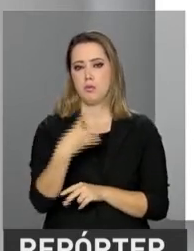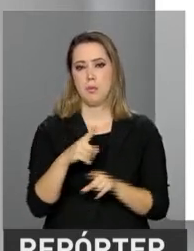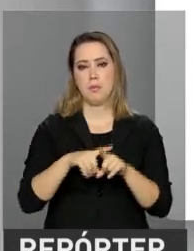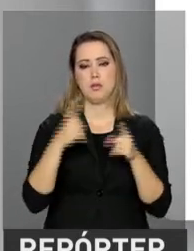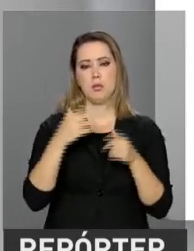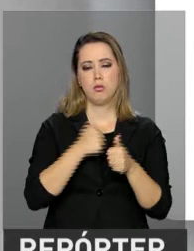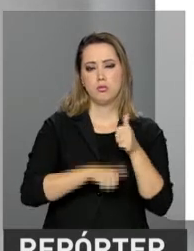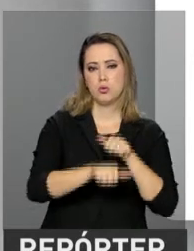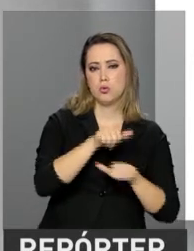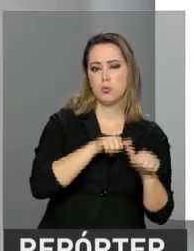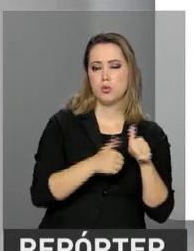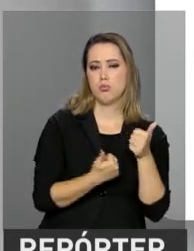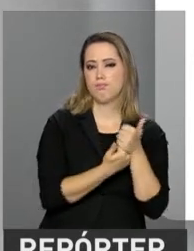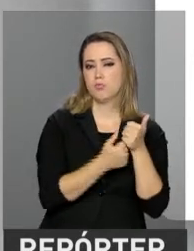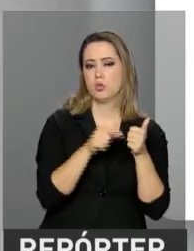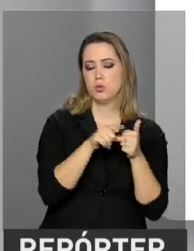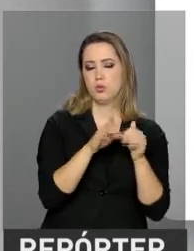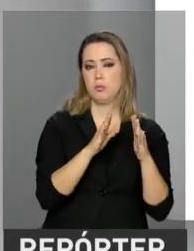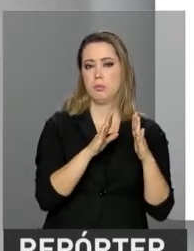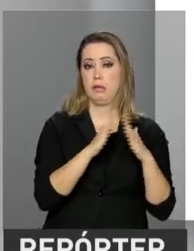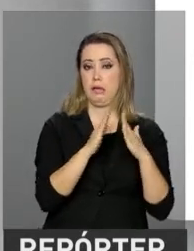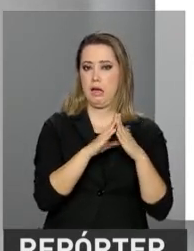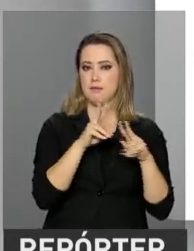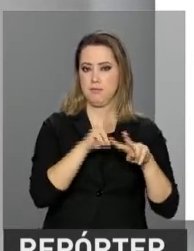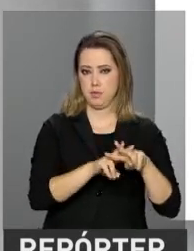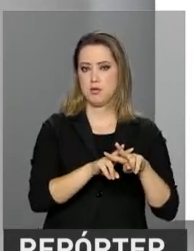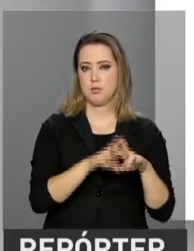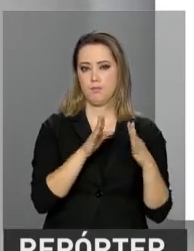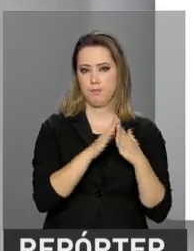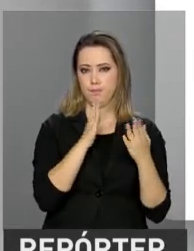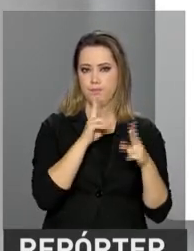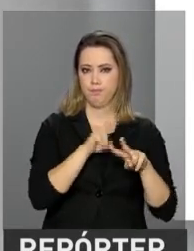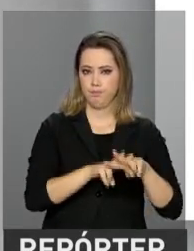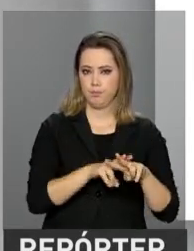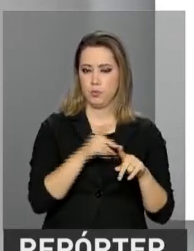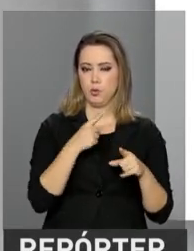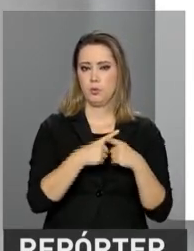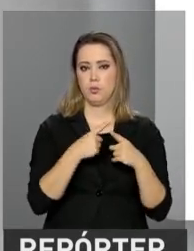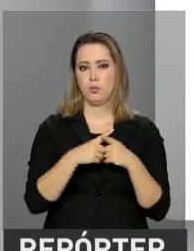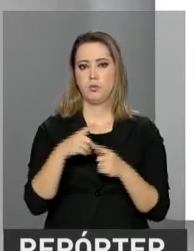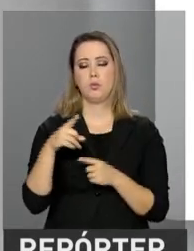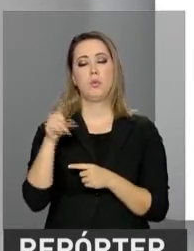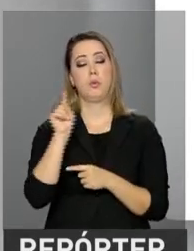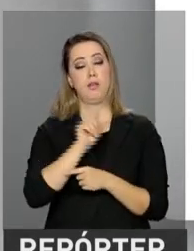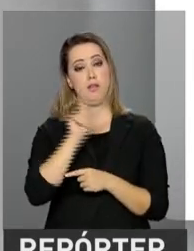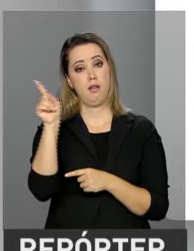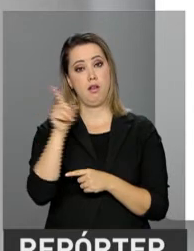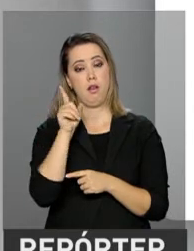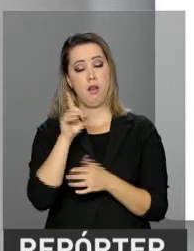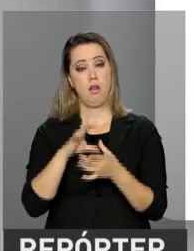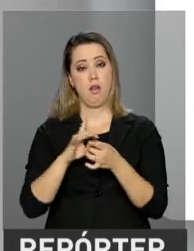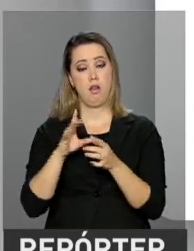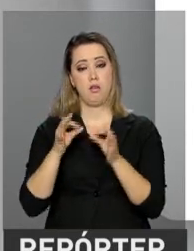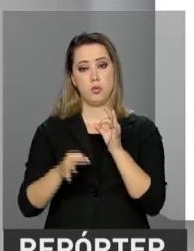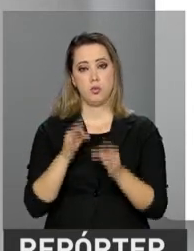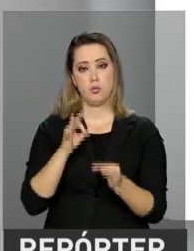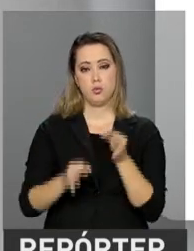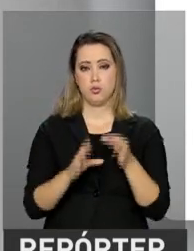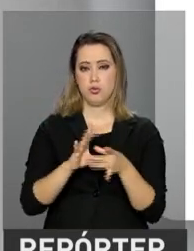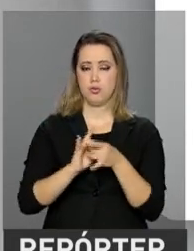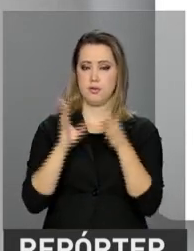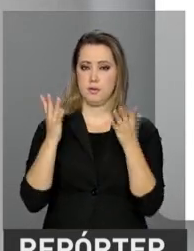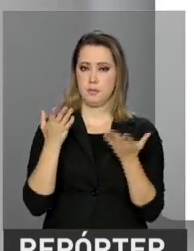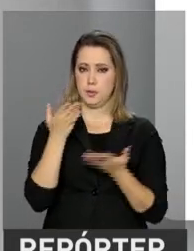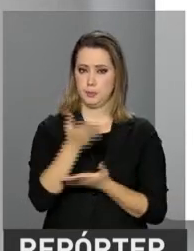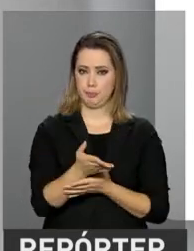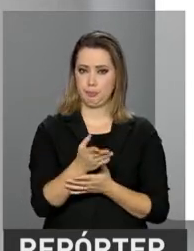prisão domiciliar no último sábado por decisão do supremo tribunal de justiça venezuelano michel temer disse que o